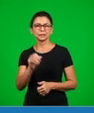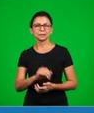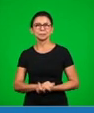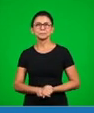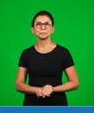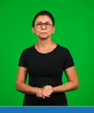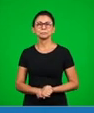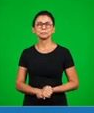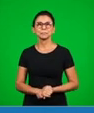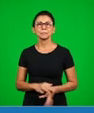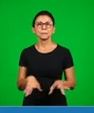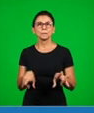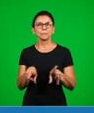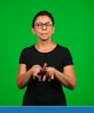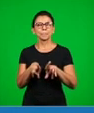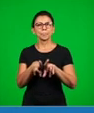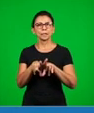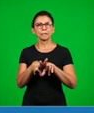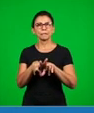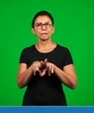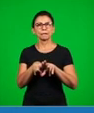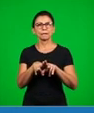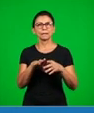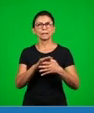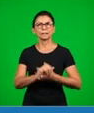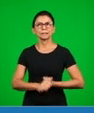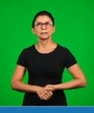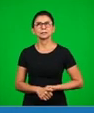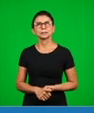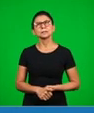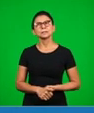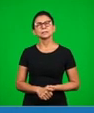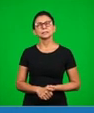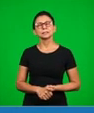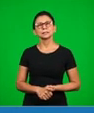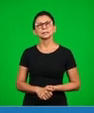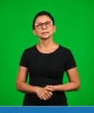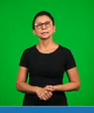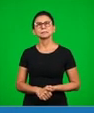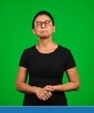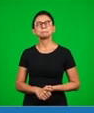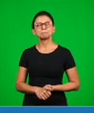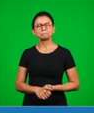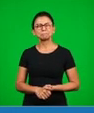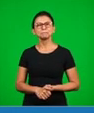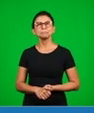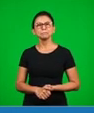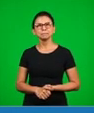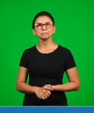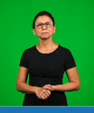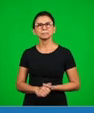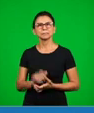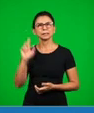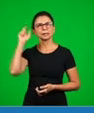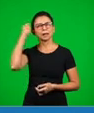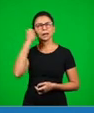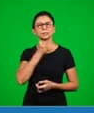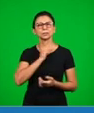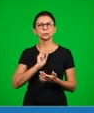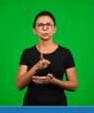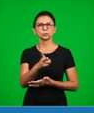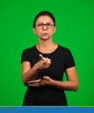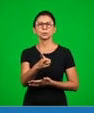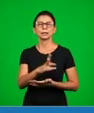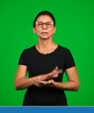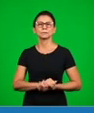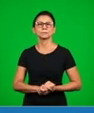igreja de Canangola, cidade de Tete, foi feita ali a ceia com a participação dos irmãos. Também tem o seminário